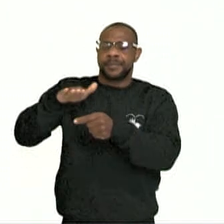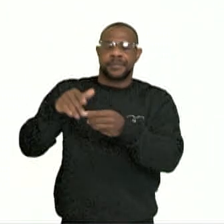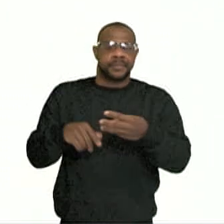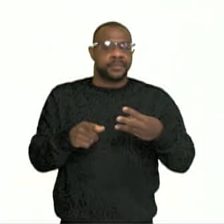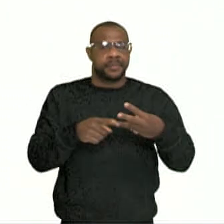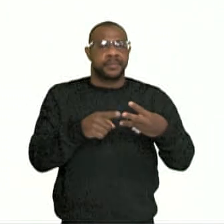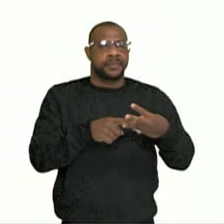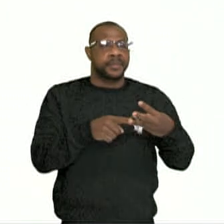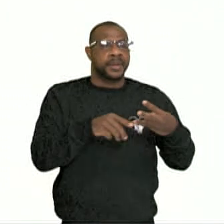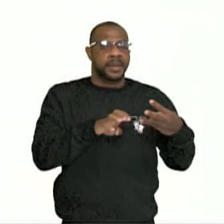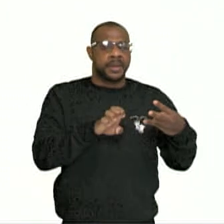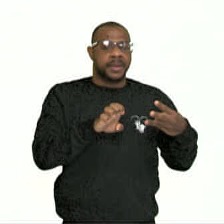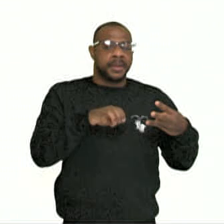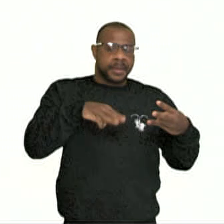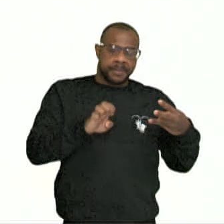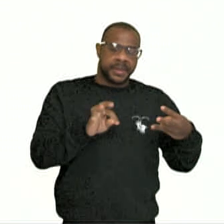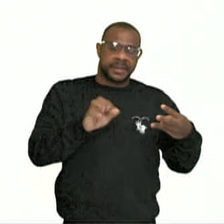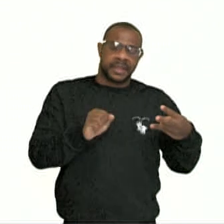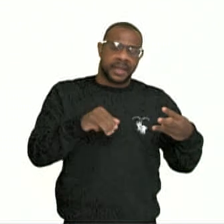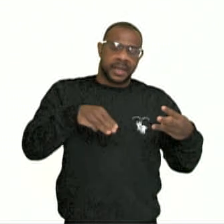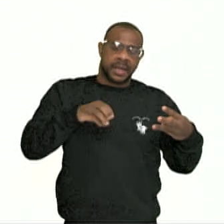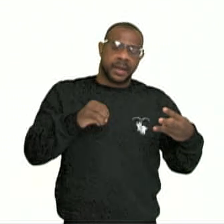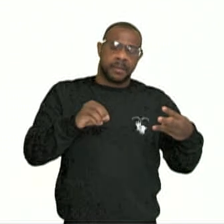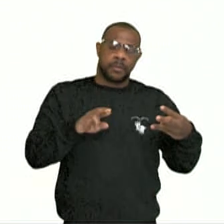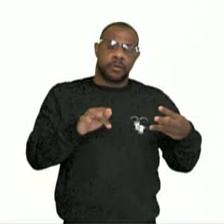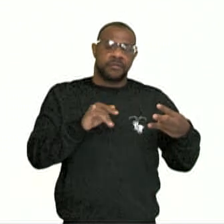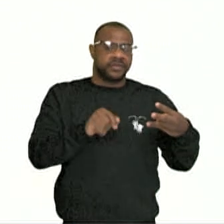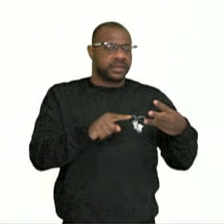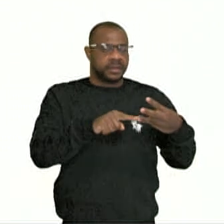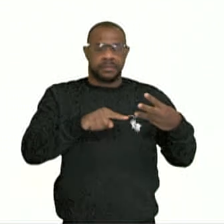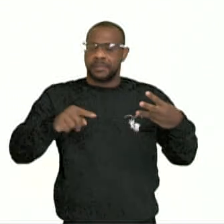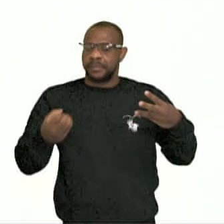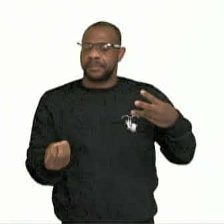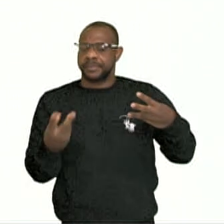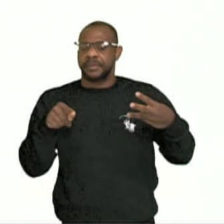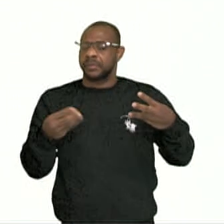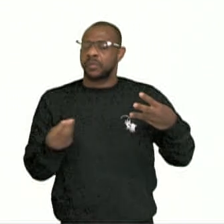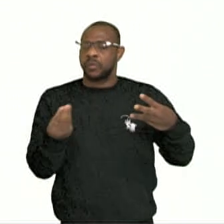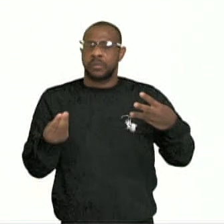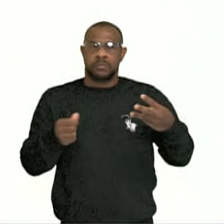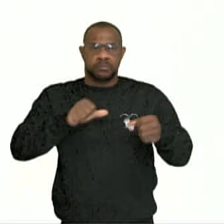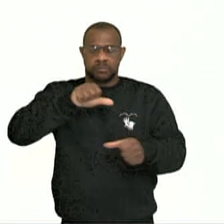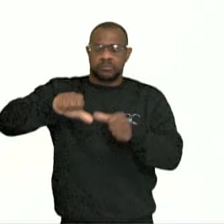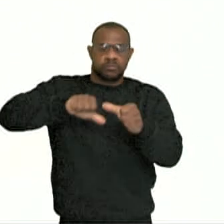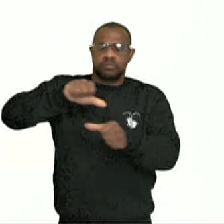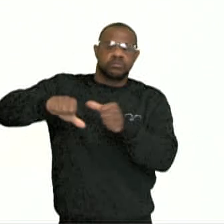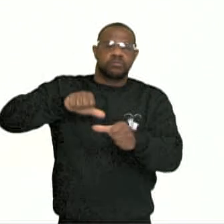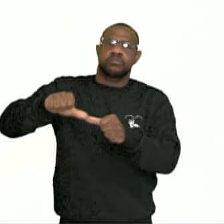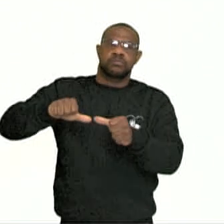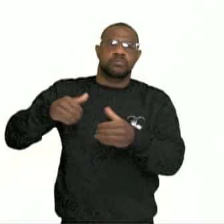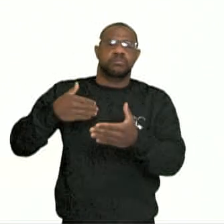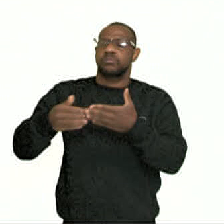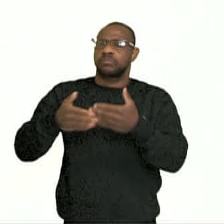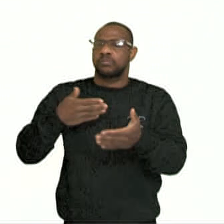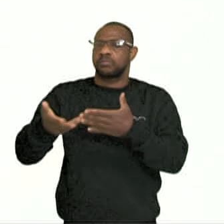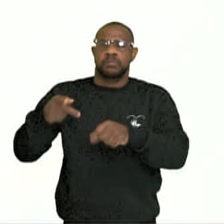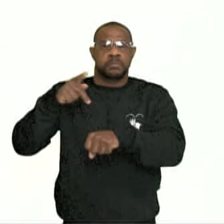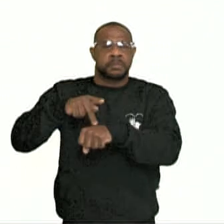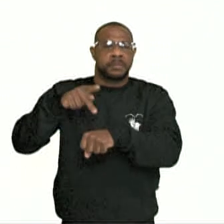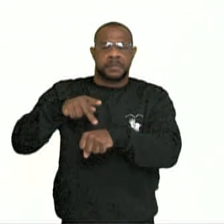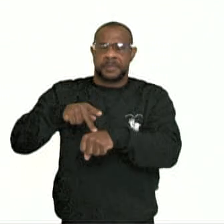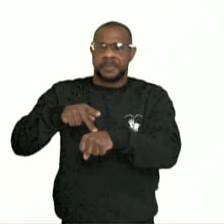a metamórfica, como é a sua origem? Da transformação de qualquer outro tipo de